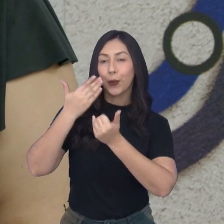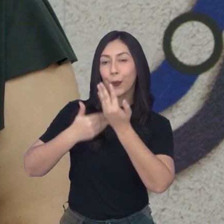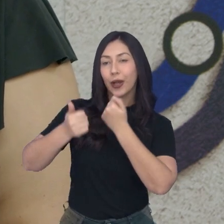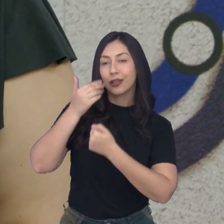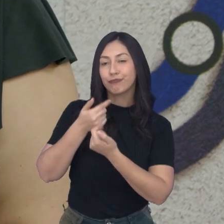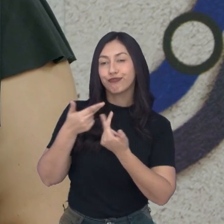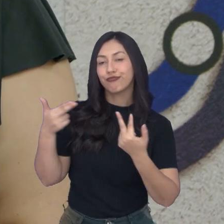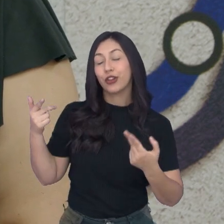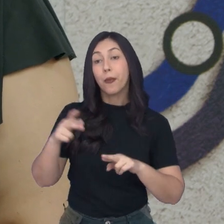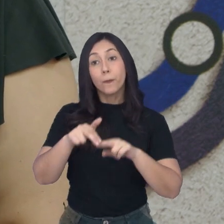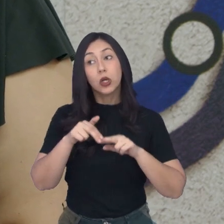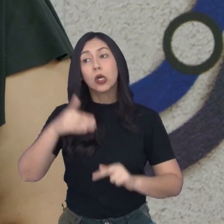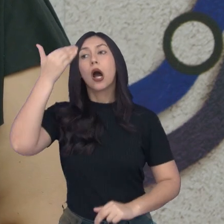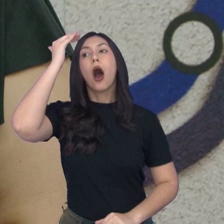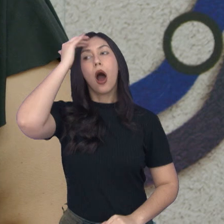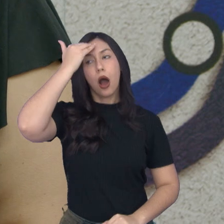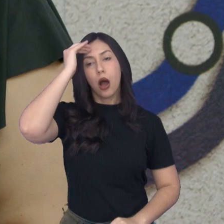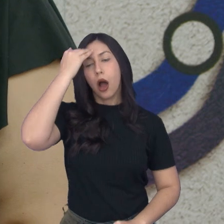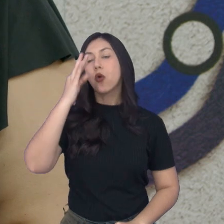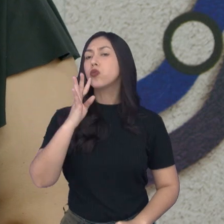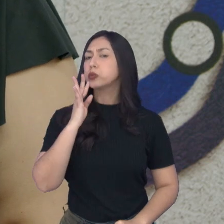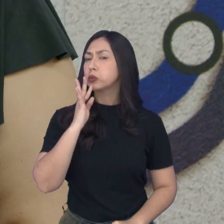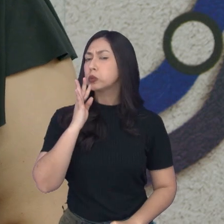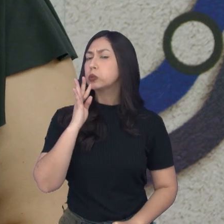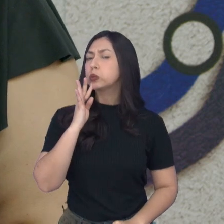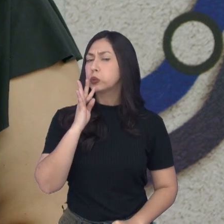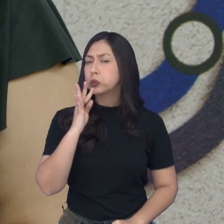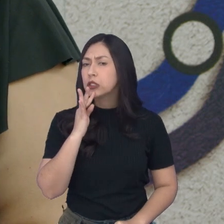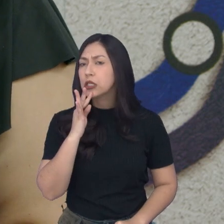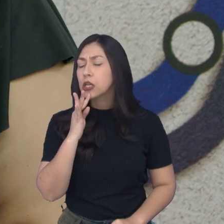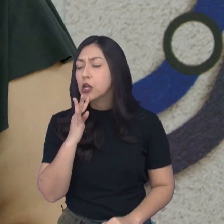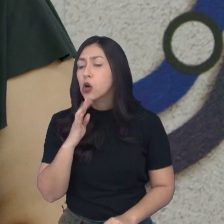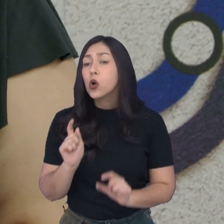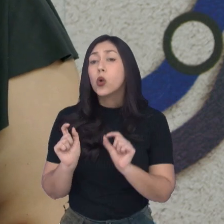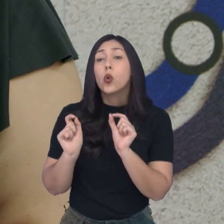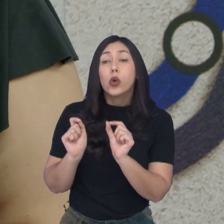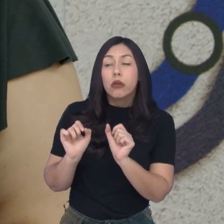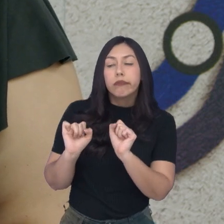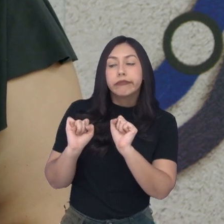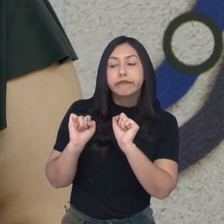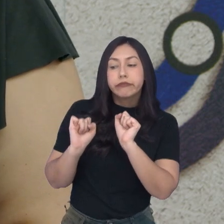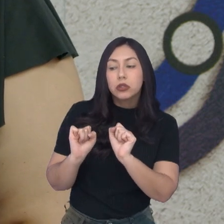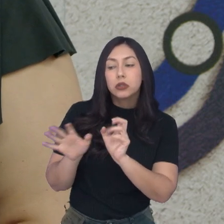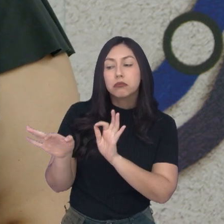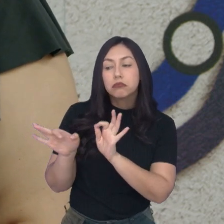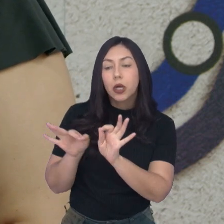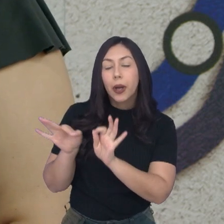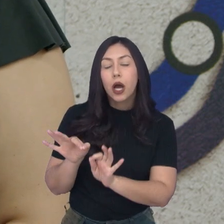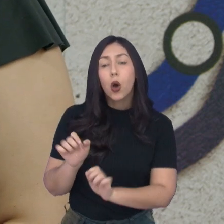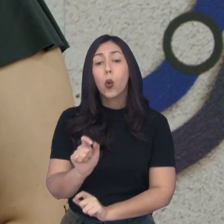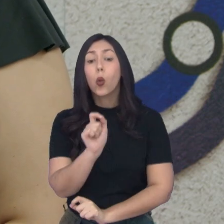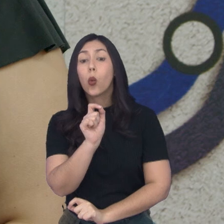criança. Então, você entender até onde você pode produzir, o que você vai